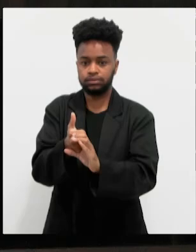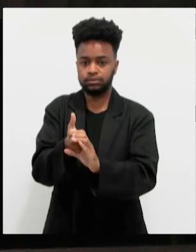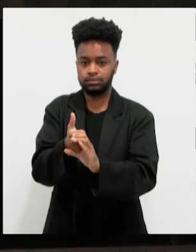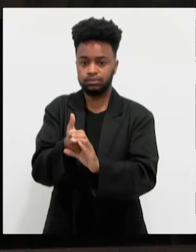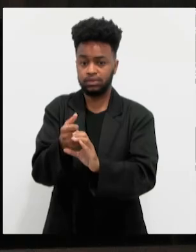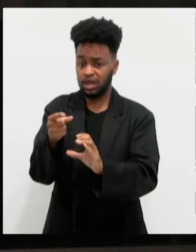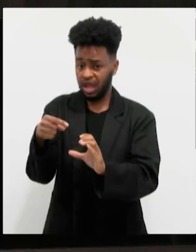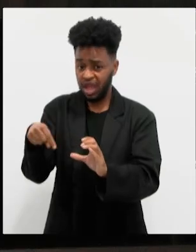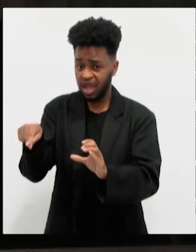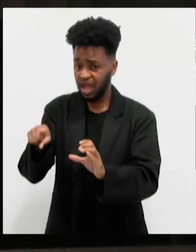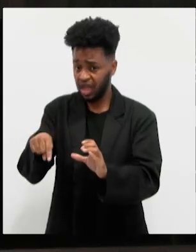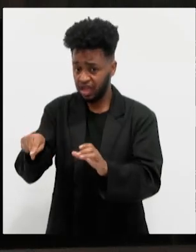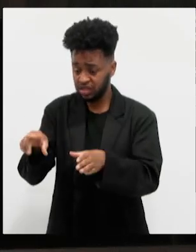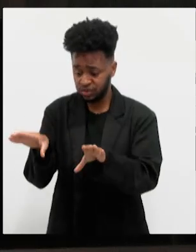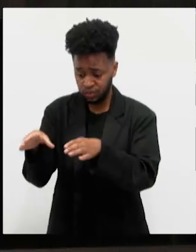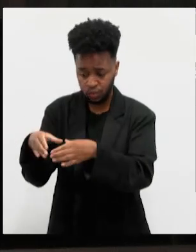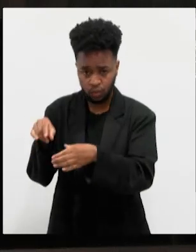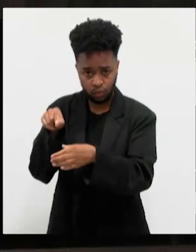esses